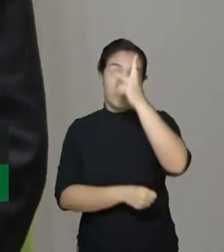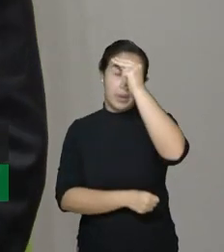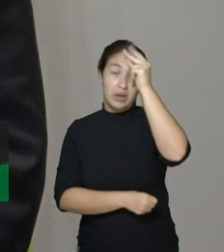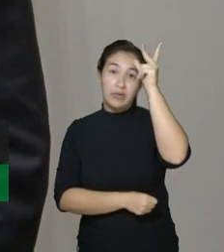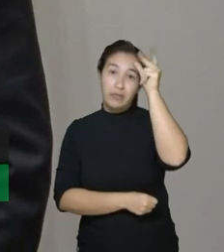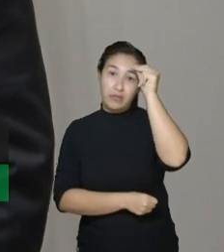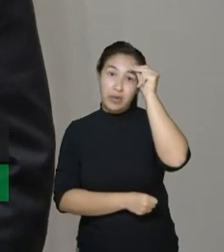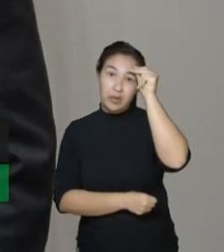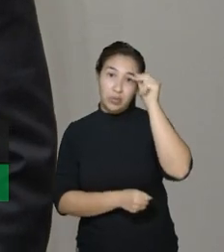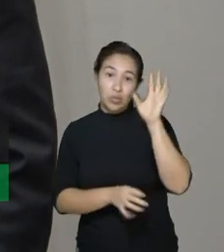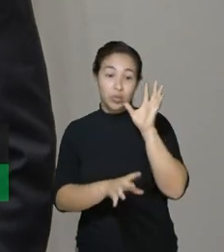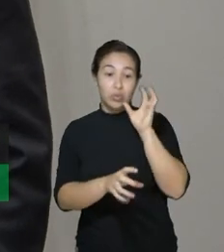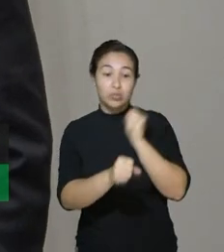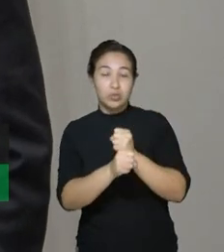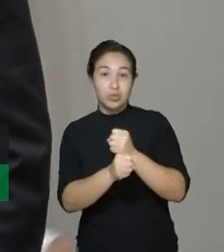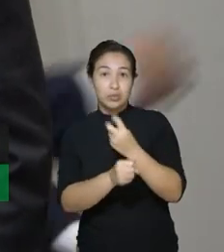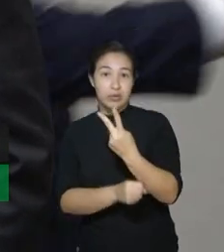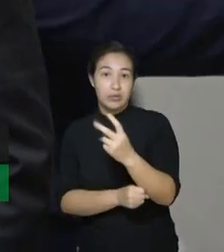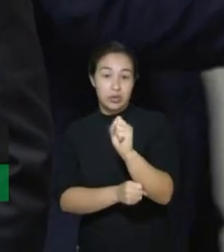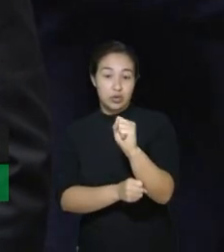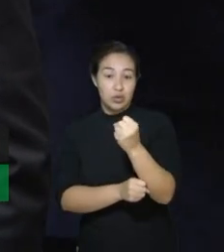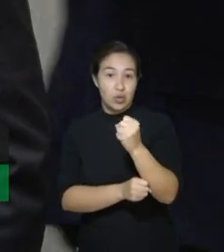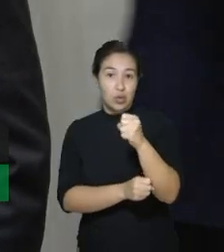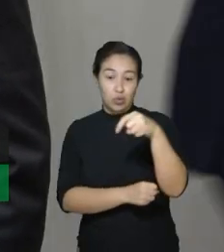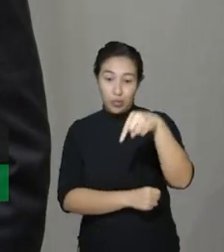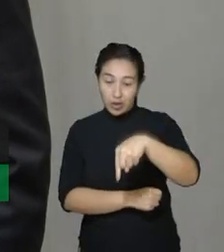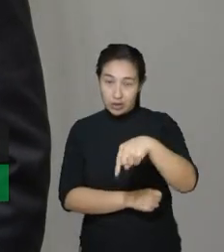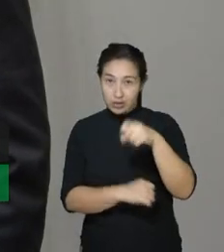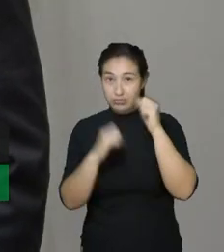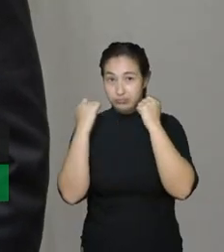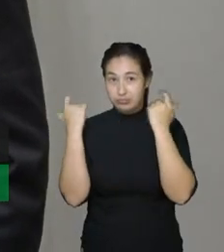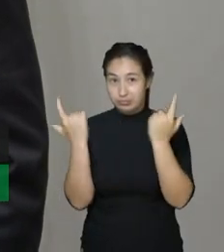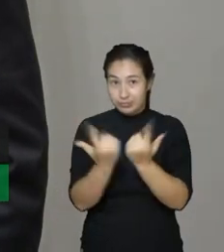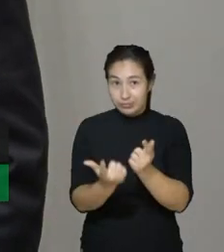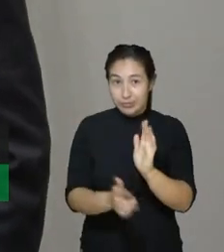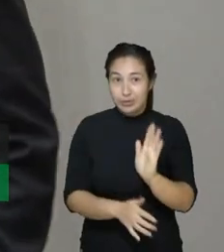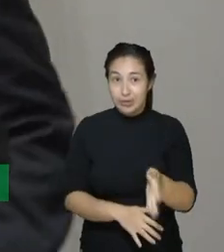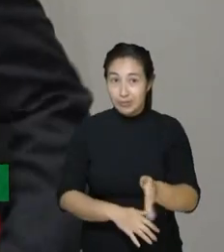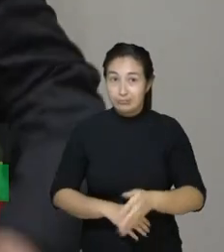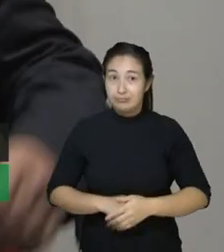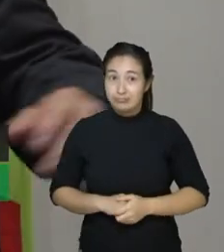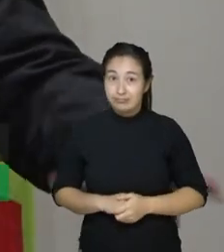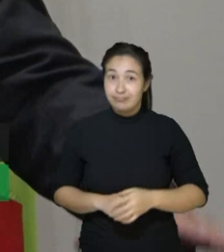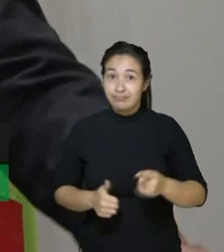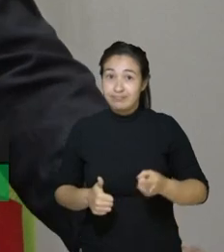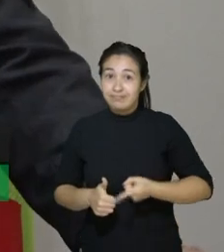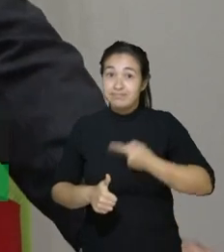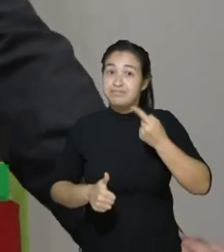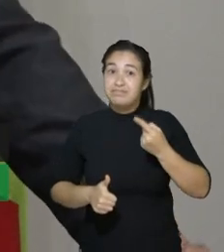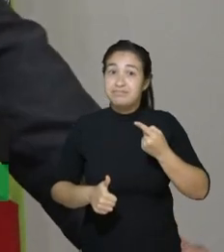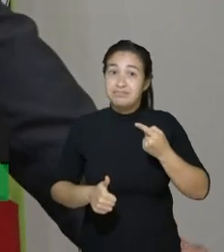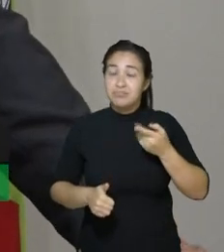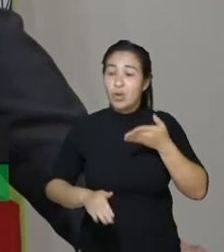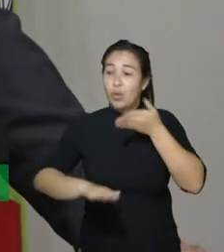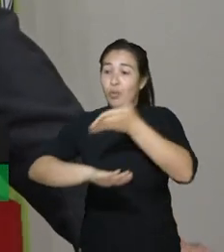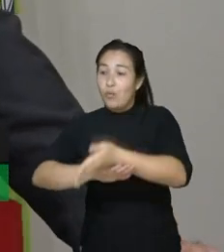estou aqui nesta casa. Primeira vez que fui uma urna para